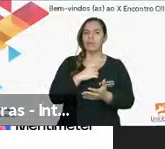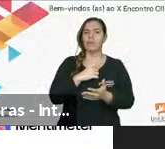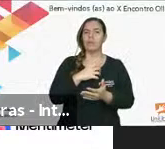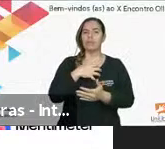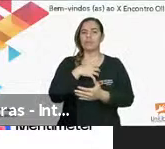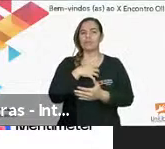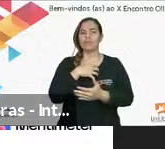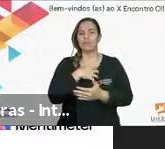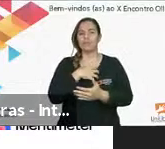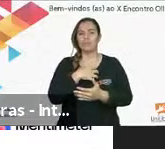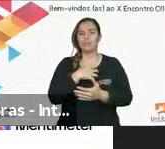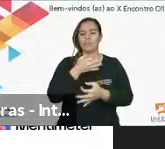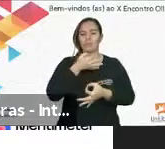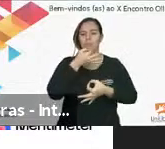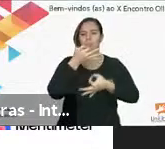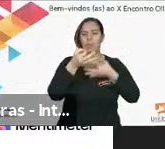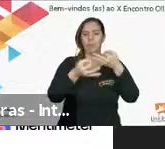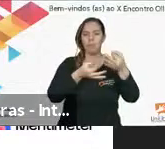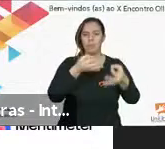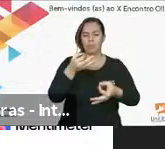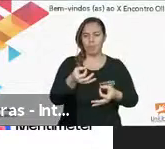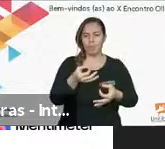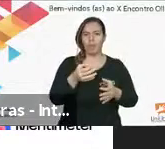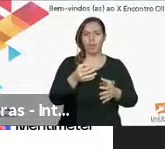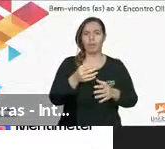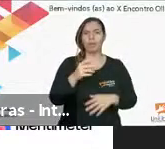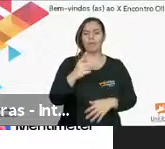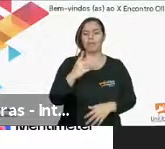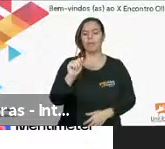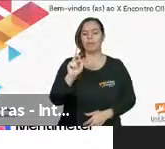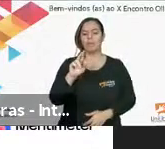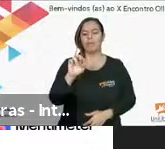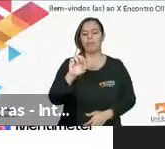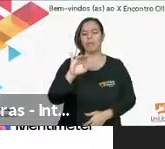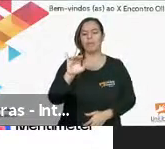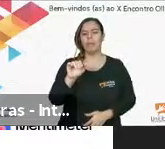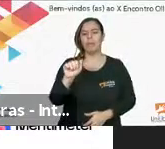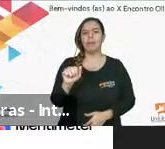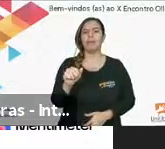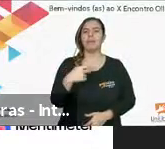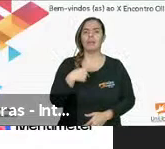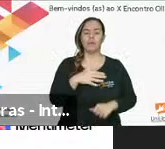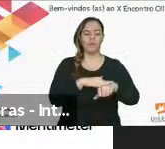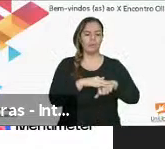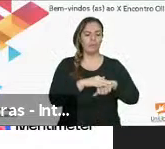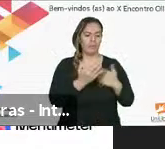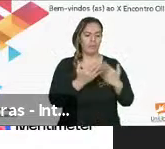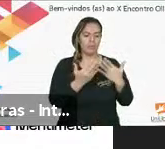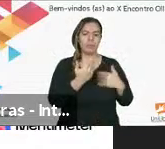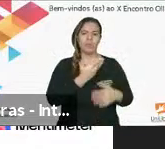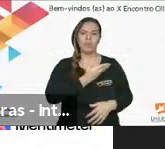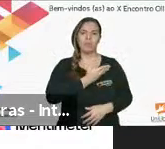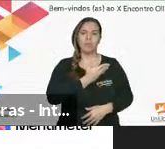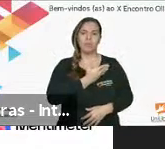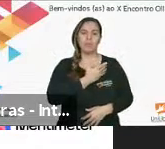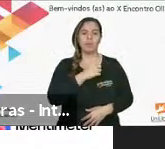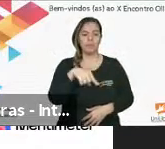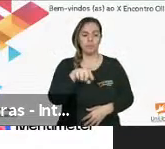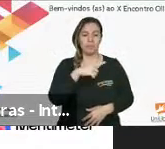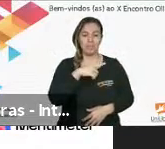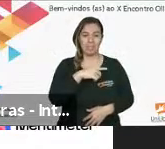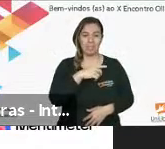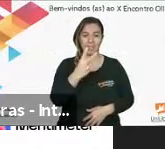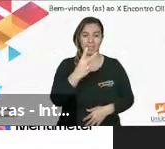de pronomes para pareja. E conversando com um amigo meu, ele falou, eles têm mais de